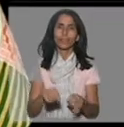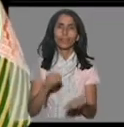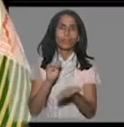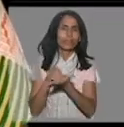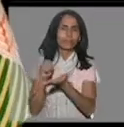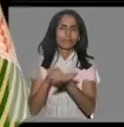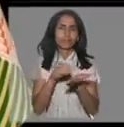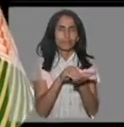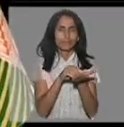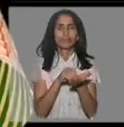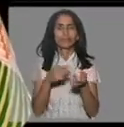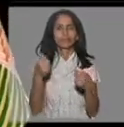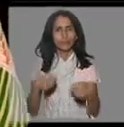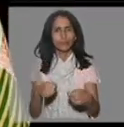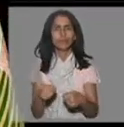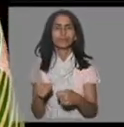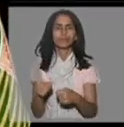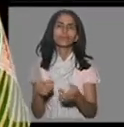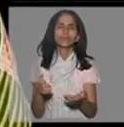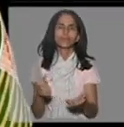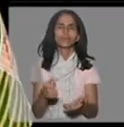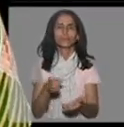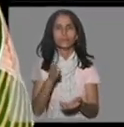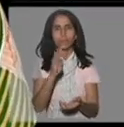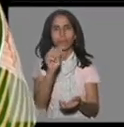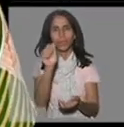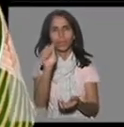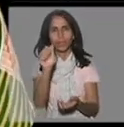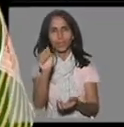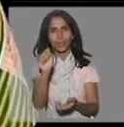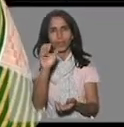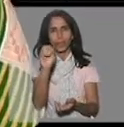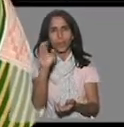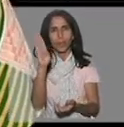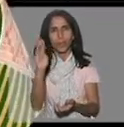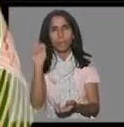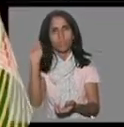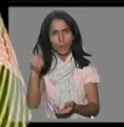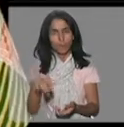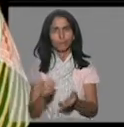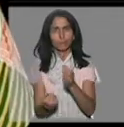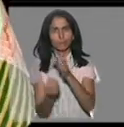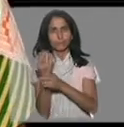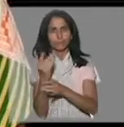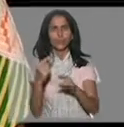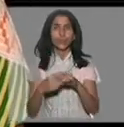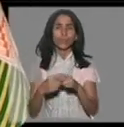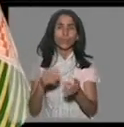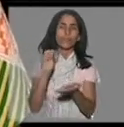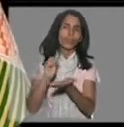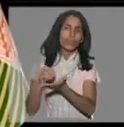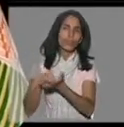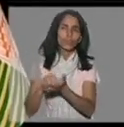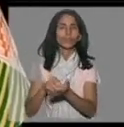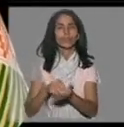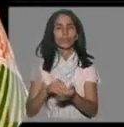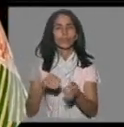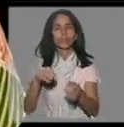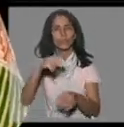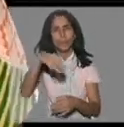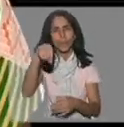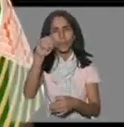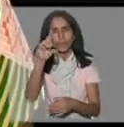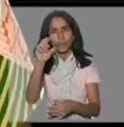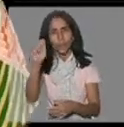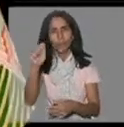mercado que precisava ser preenchido. A Baobá surgiu dessa necessidade de alguém fazer moda